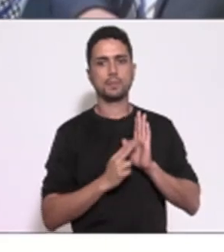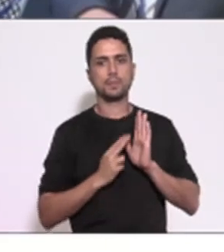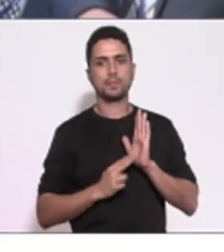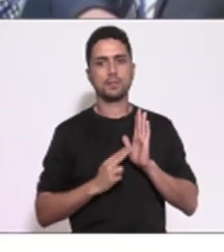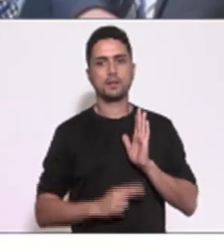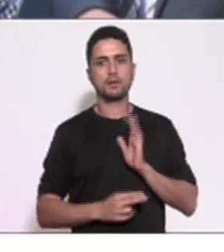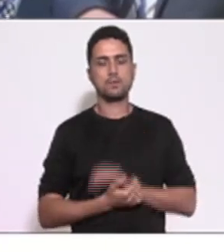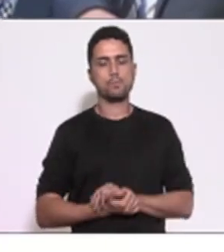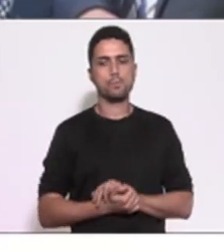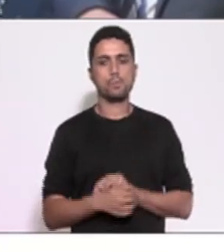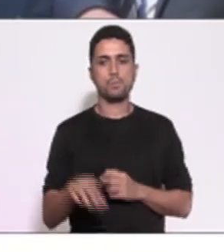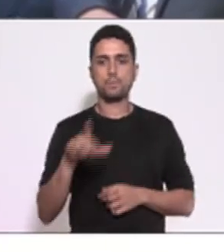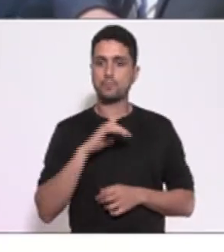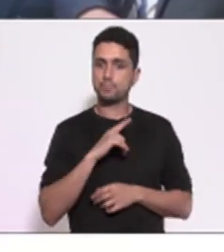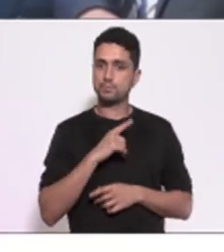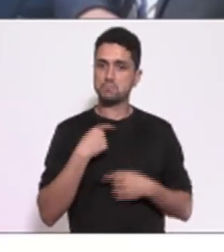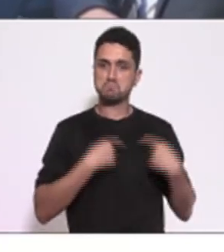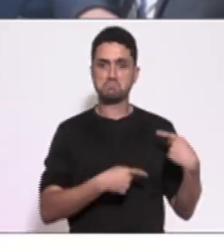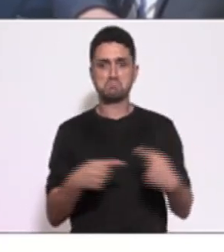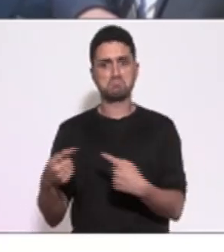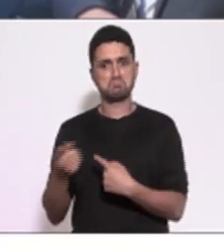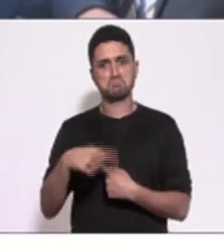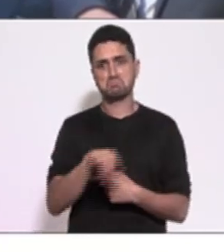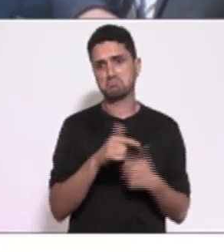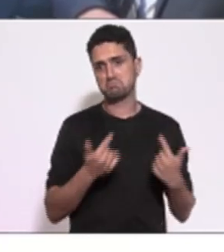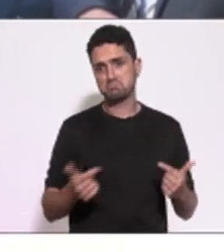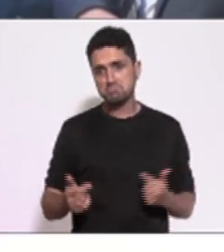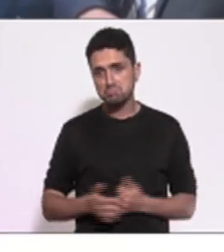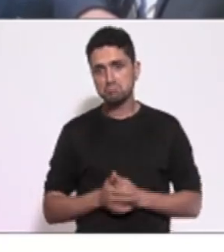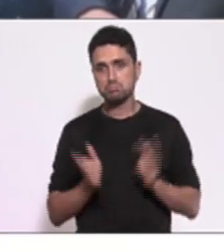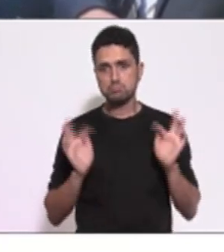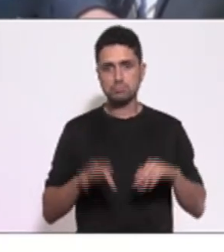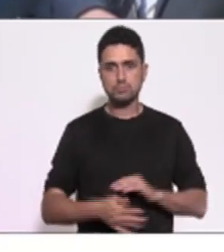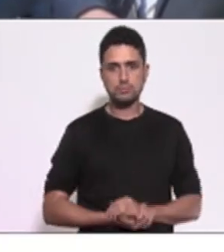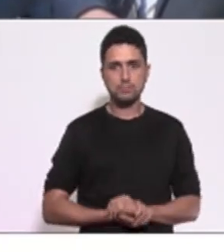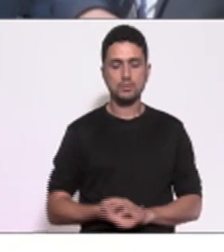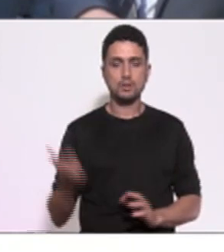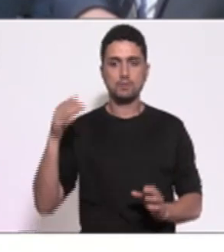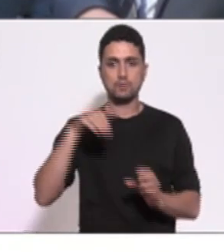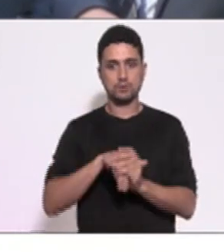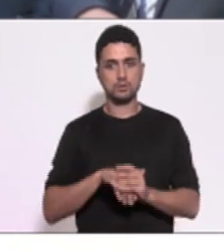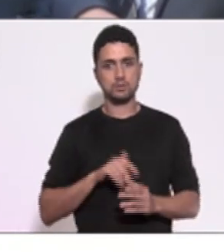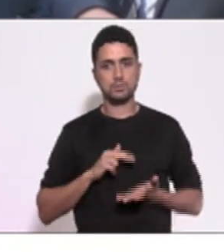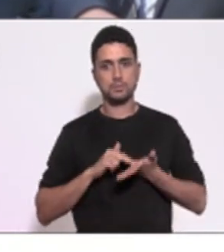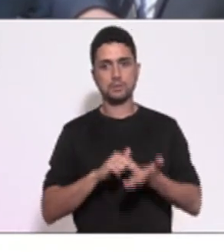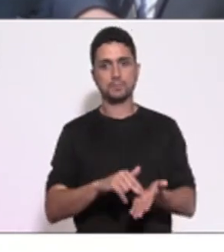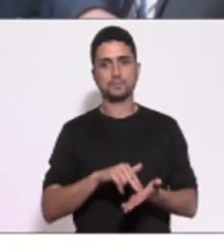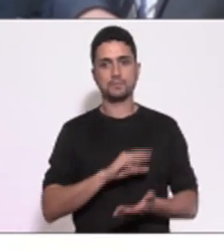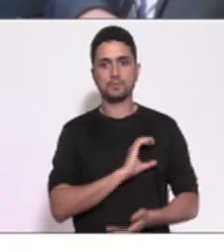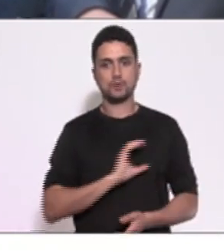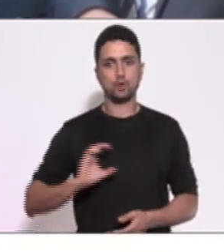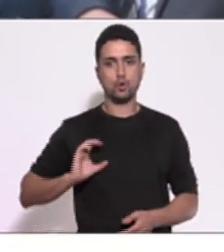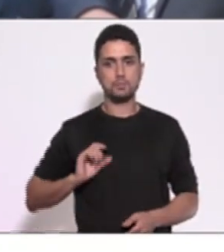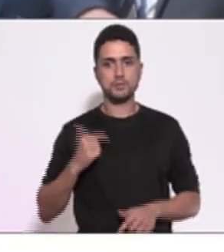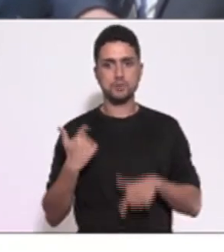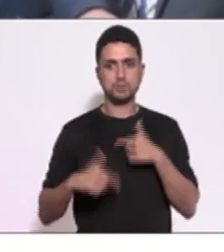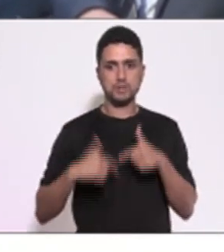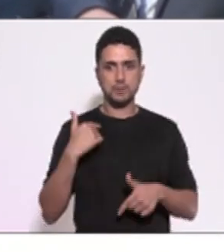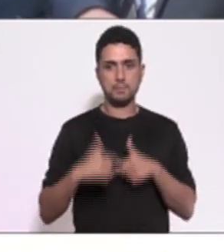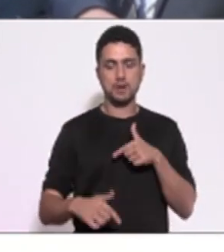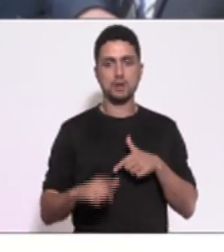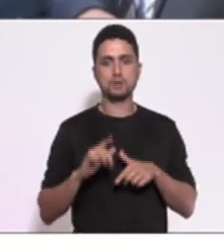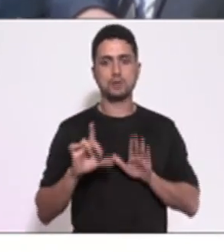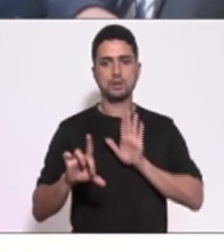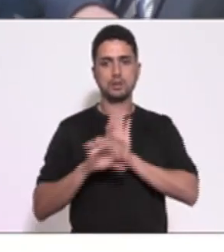Rodrigo Amorim. Em discussão, não havendo que queira discutir, encerrada a discussão. Em votação, parecer da Comissão de Trabalho, Legislação